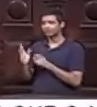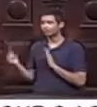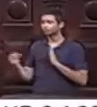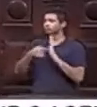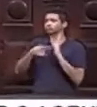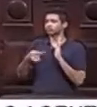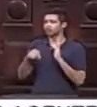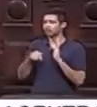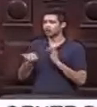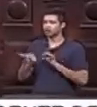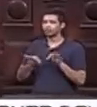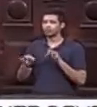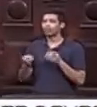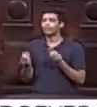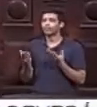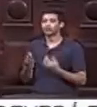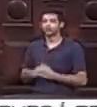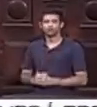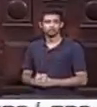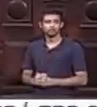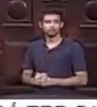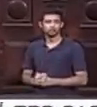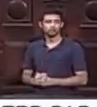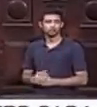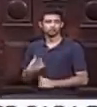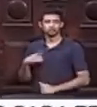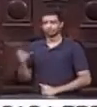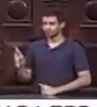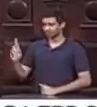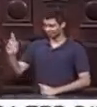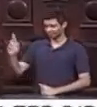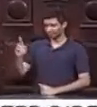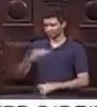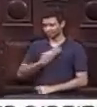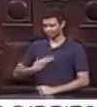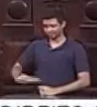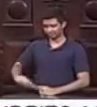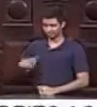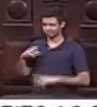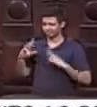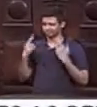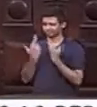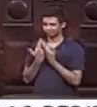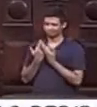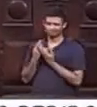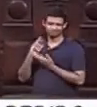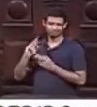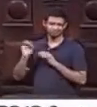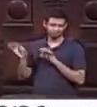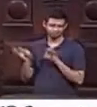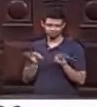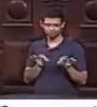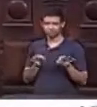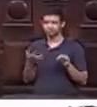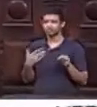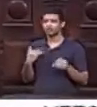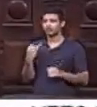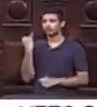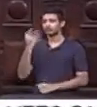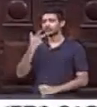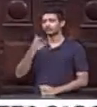Deputado Albertassi, líder do governo que faz a reunião no momento que a gente fala. É importante dizer o seguinte: